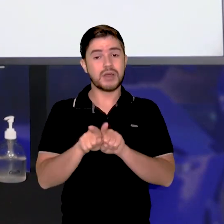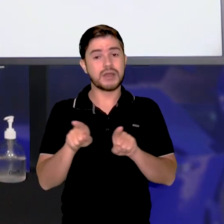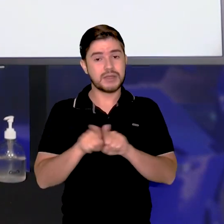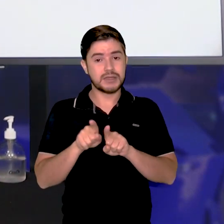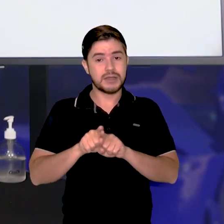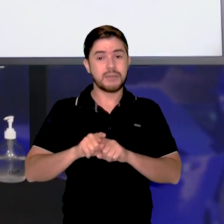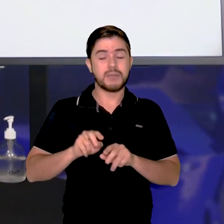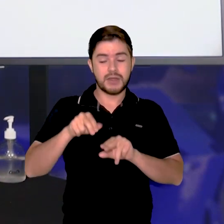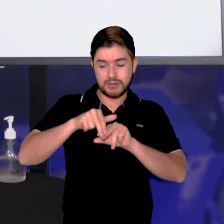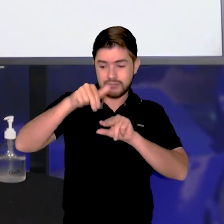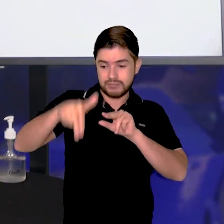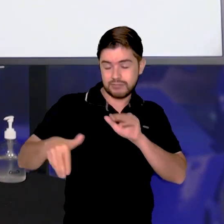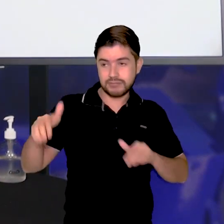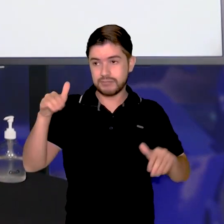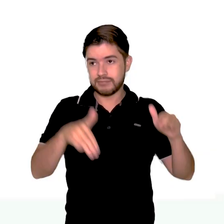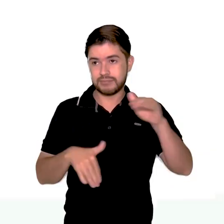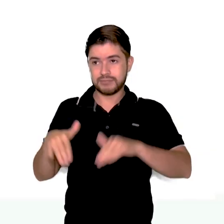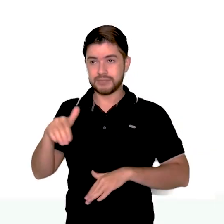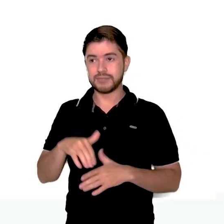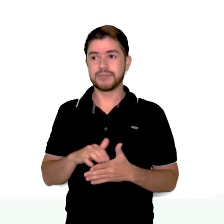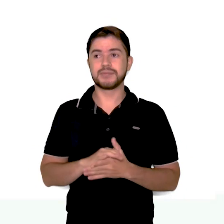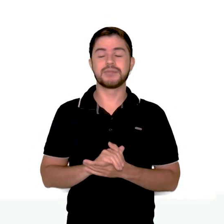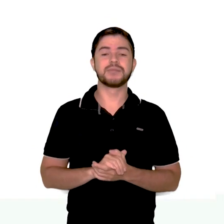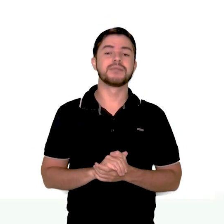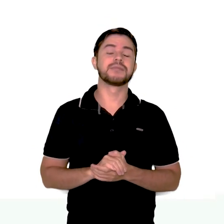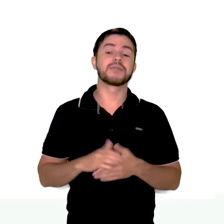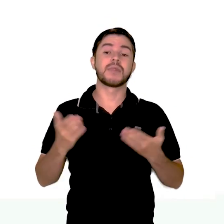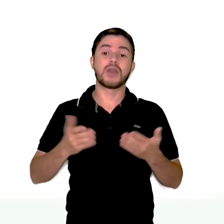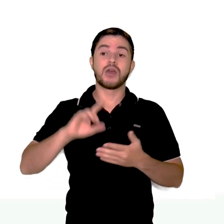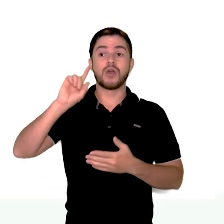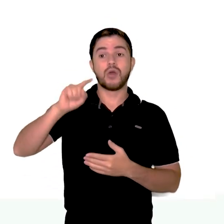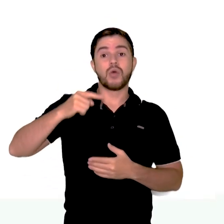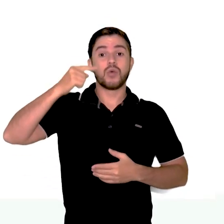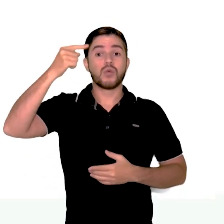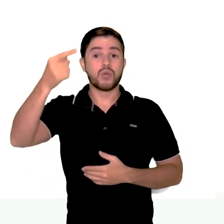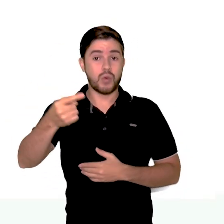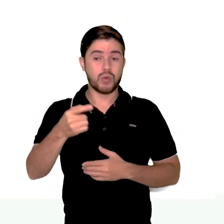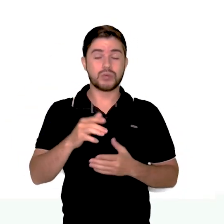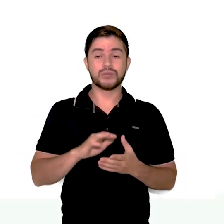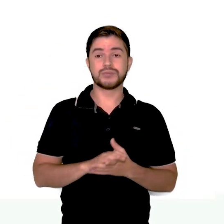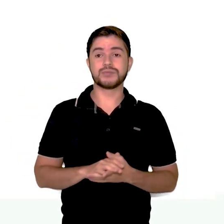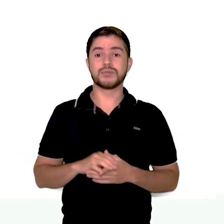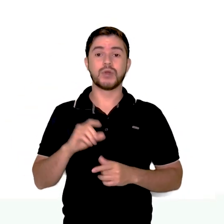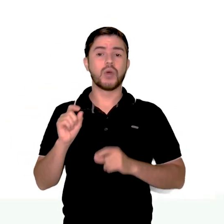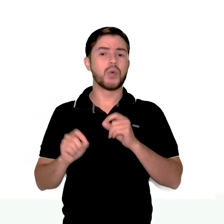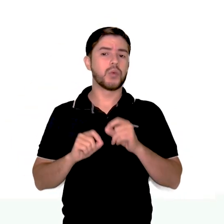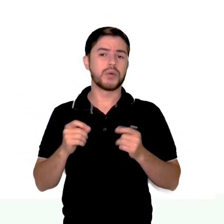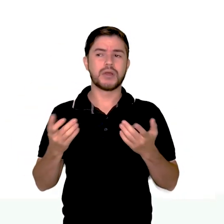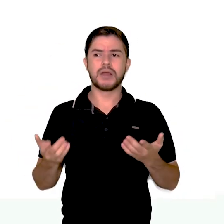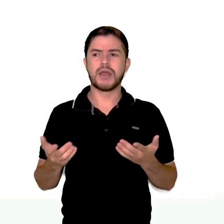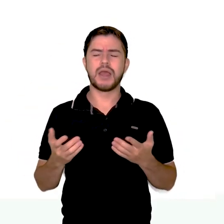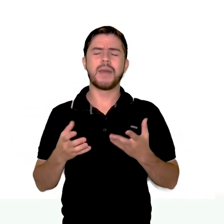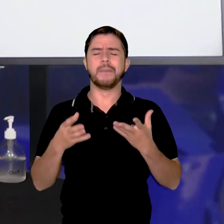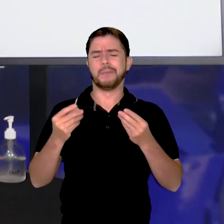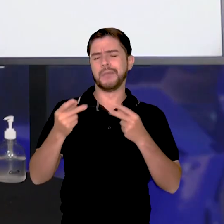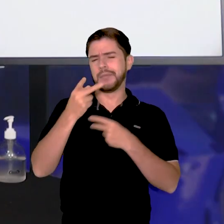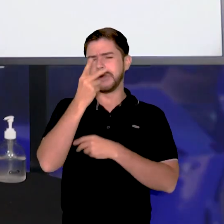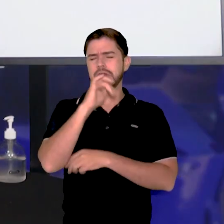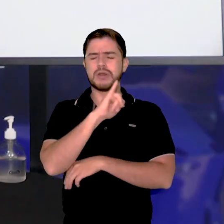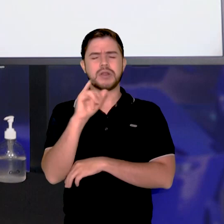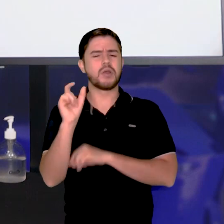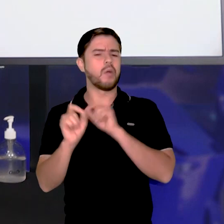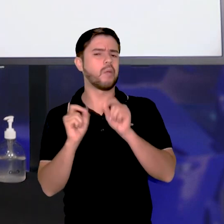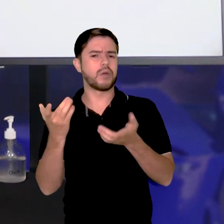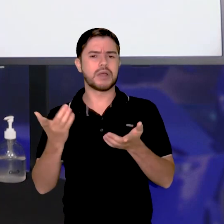natação, tá certo? O próximo gráfico que a gente vai tratar aqui é o gráfico de barras. Muita gente costuma falar, tá certo,